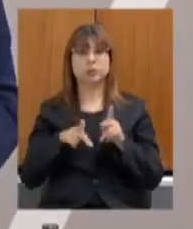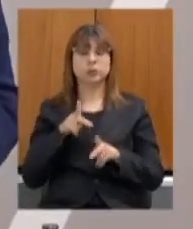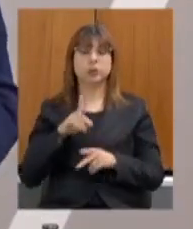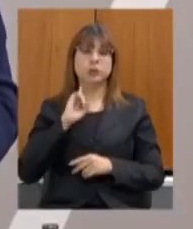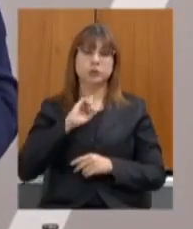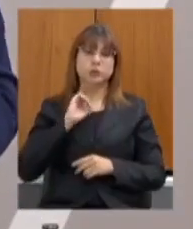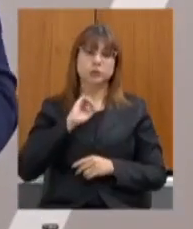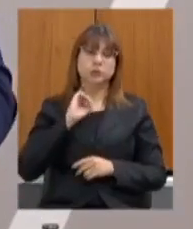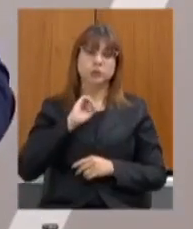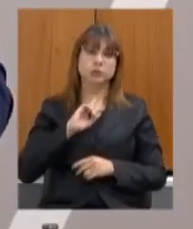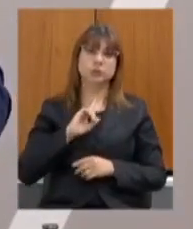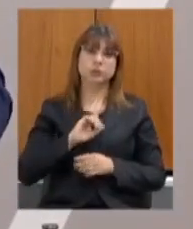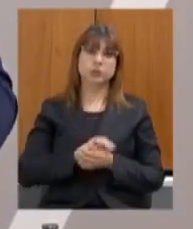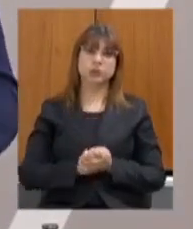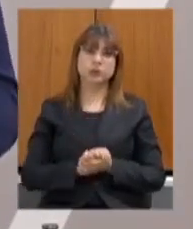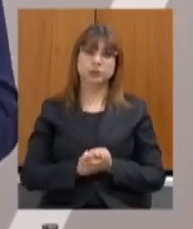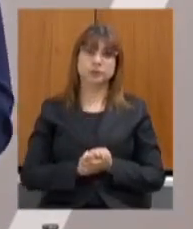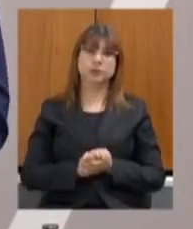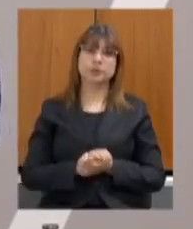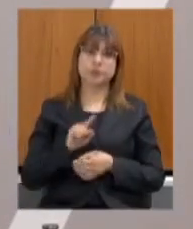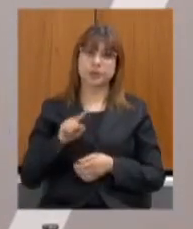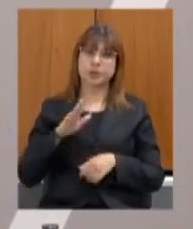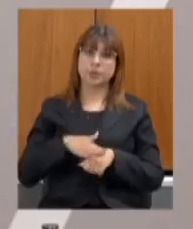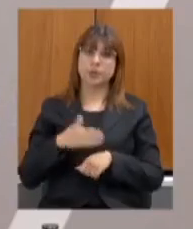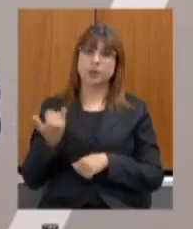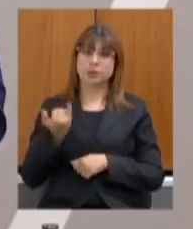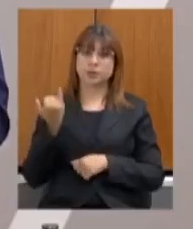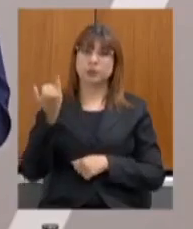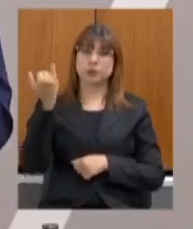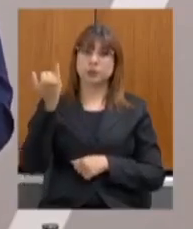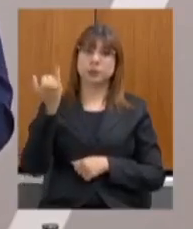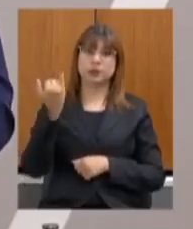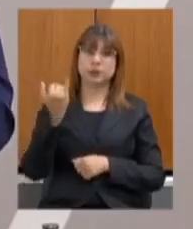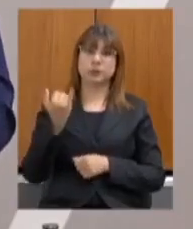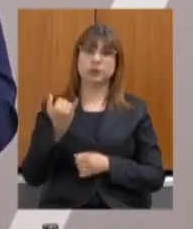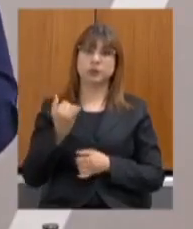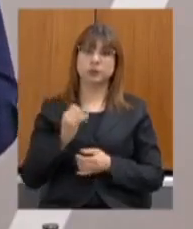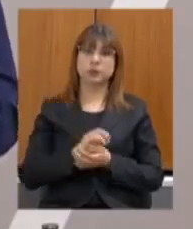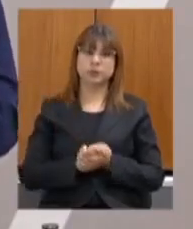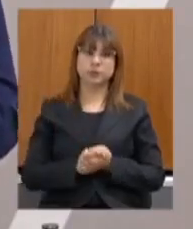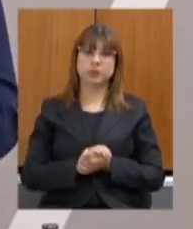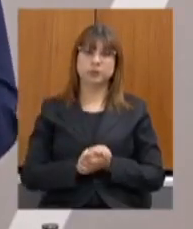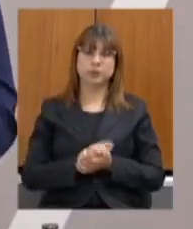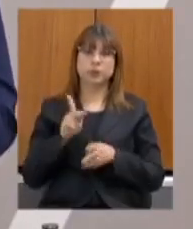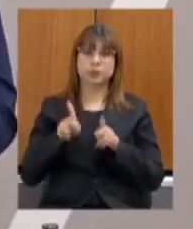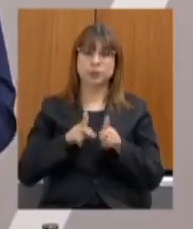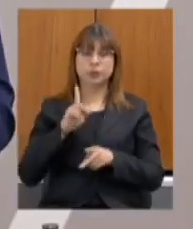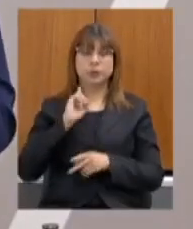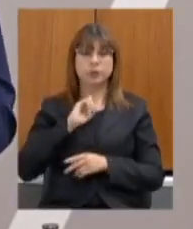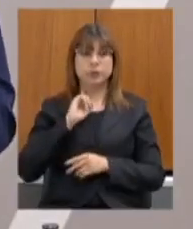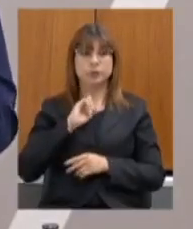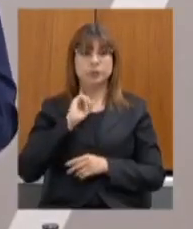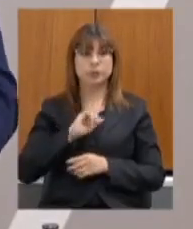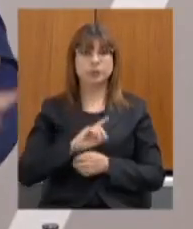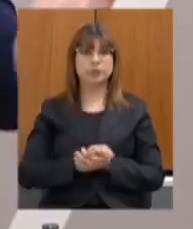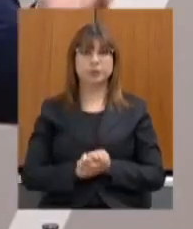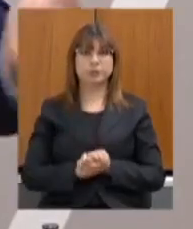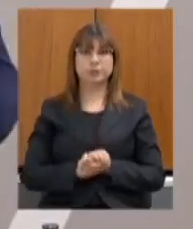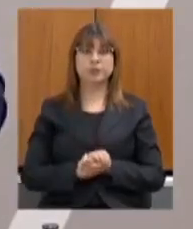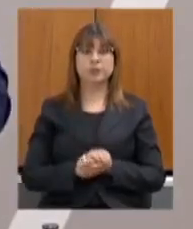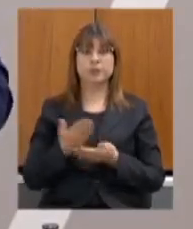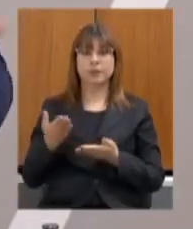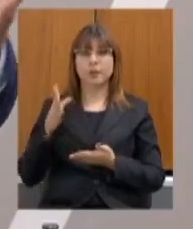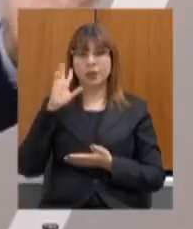Minas Gerais, que eu acho que é o mais importante, o mais importante é o povo de Minas Gerais, e eu acho que esse